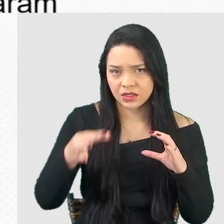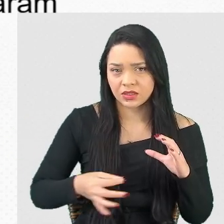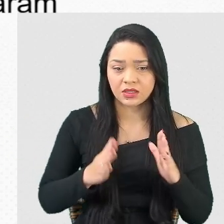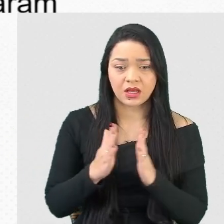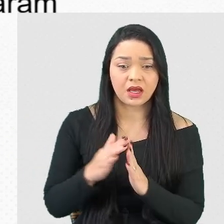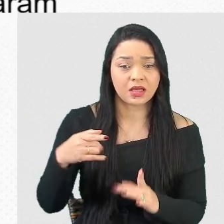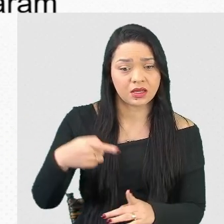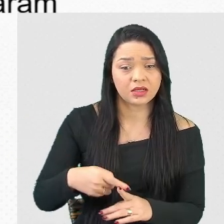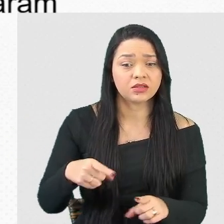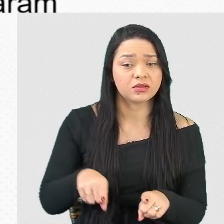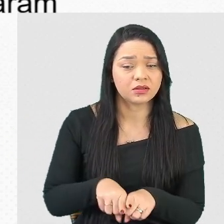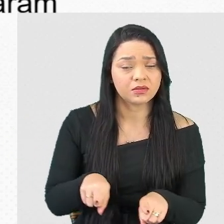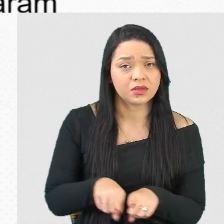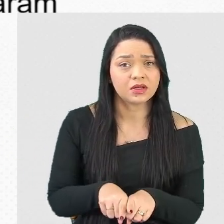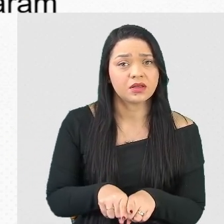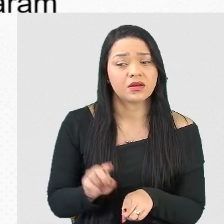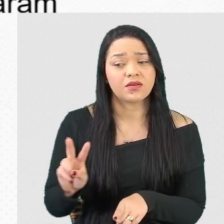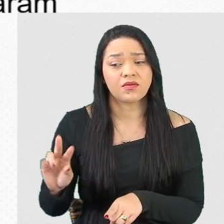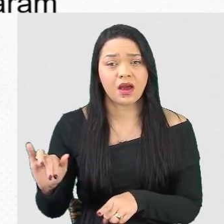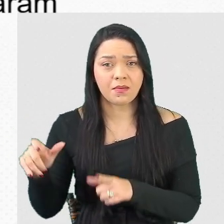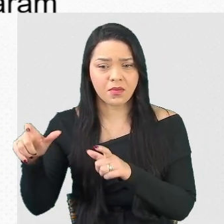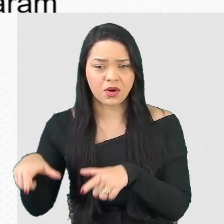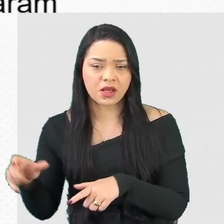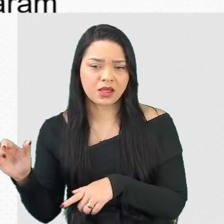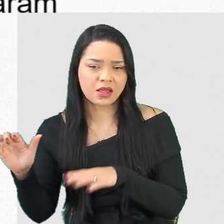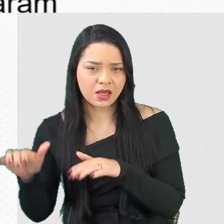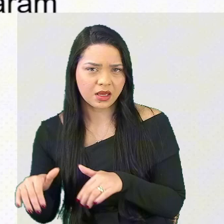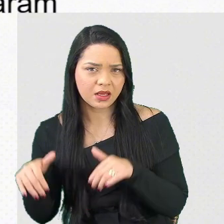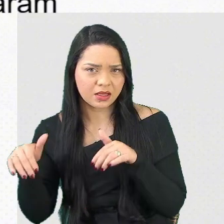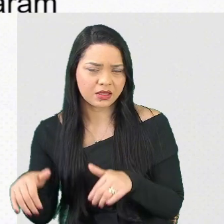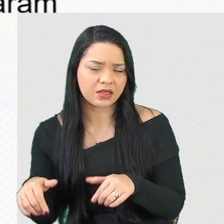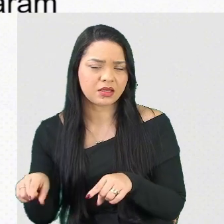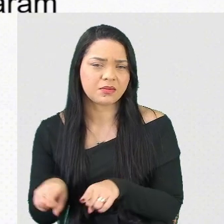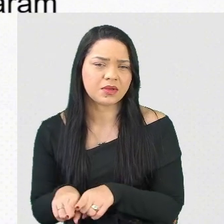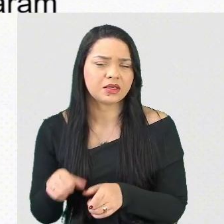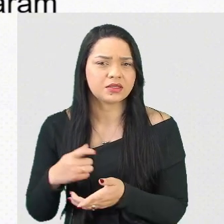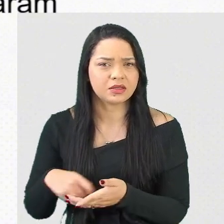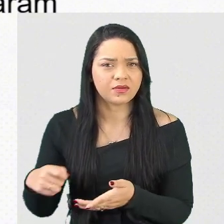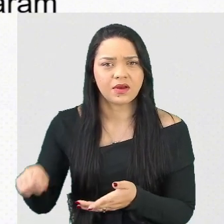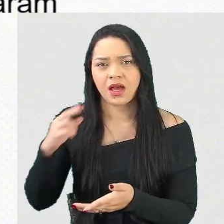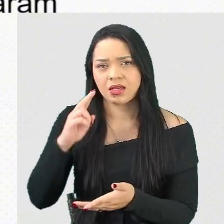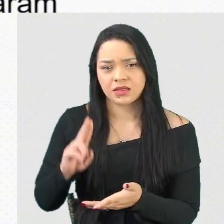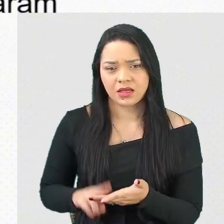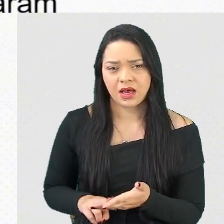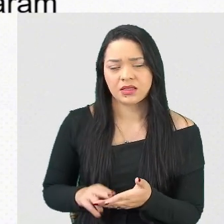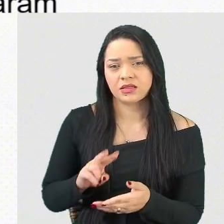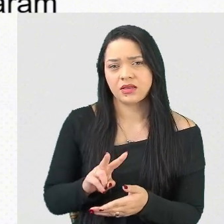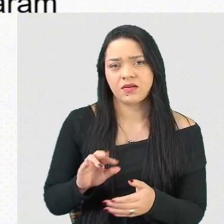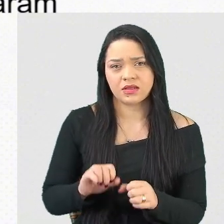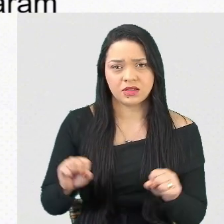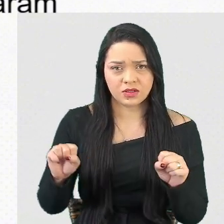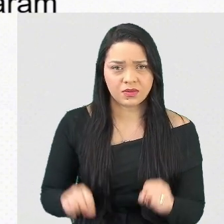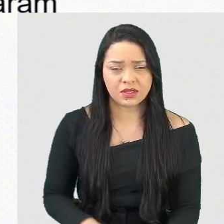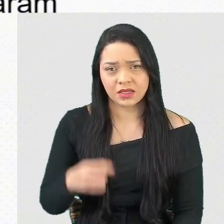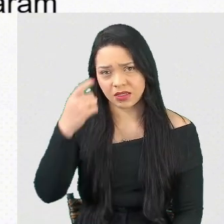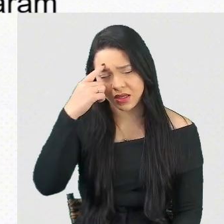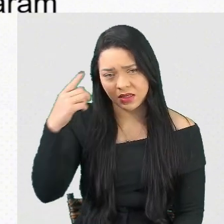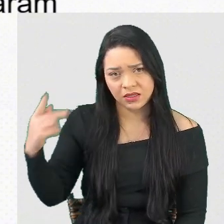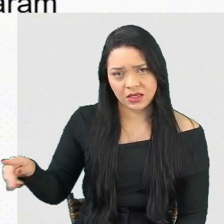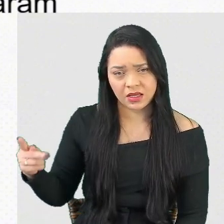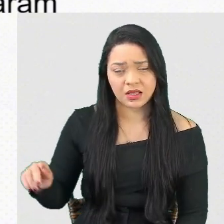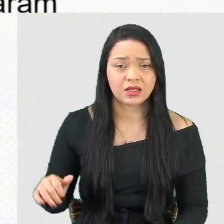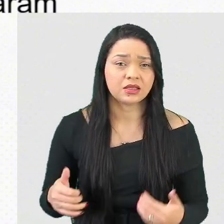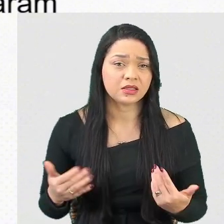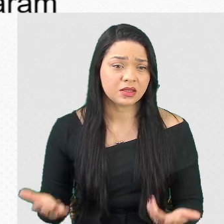absolutismo, e vai se exilar na Inglaterra, onde escreveu as cartas inglesas que vão sistematizar suas ideias. Então,